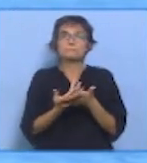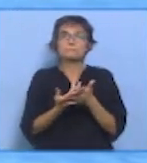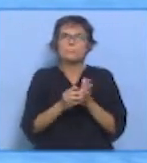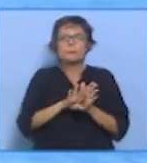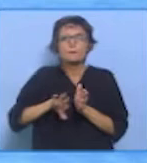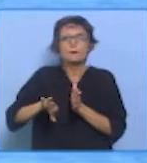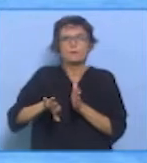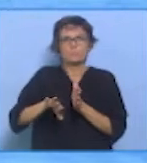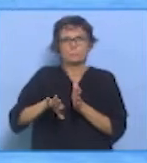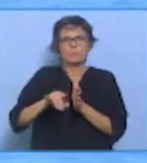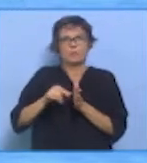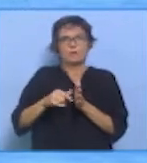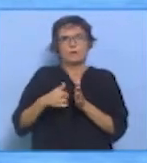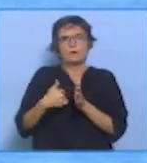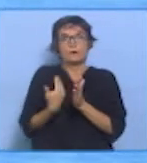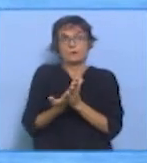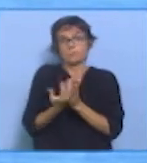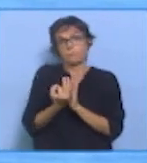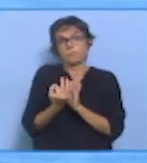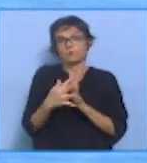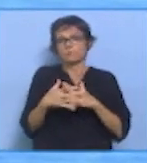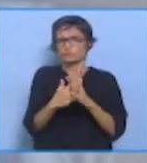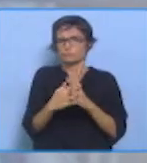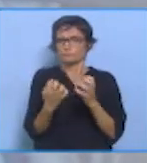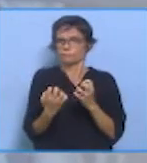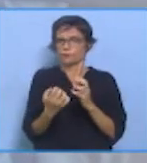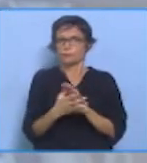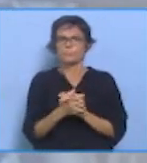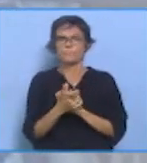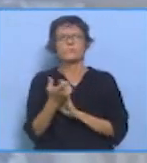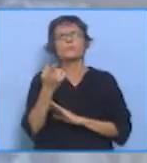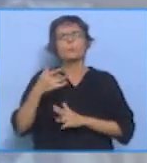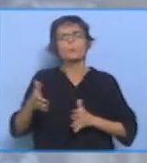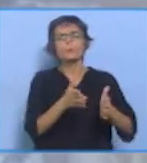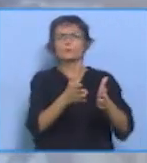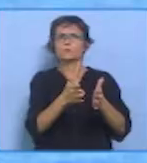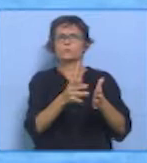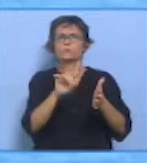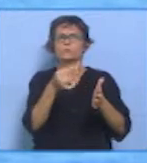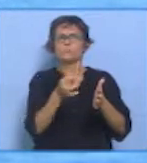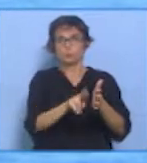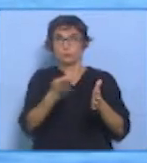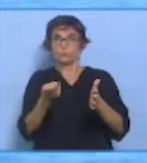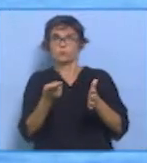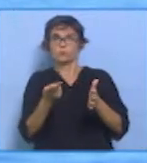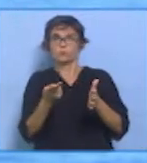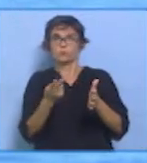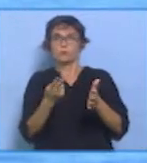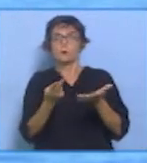solidez muito grande. Que percurso foi esse até à conversão ao catolicismo? Ele depois entrou para